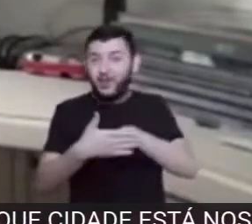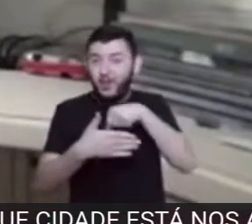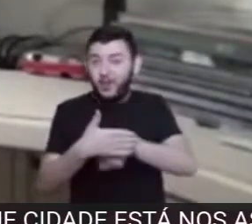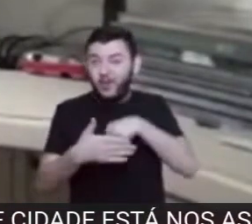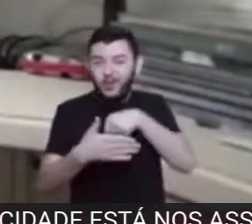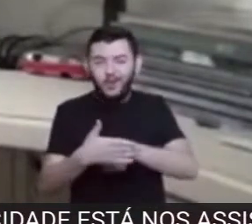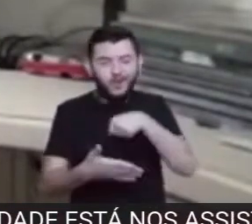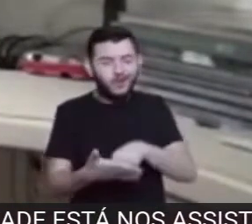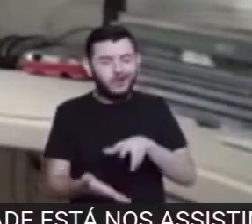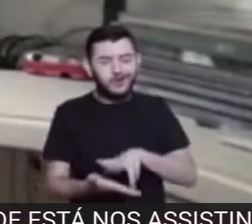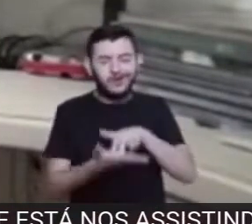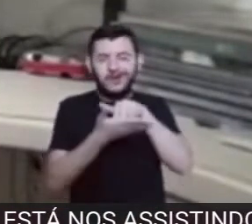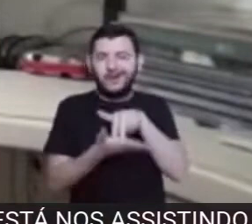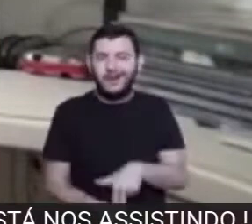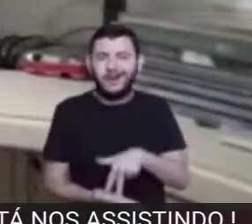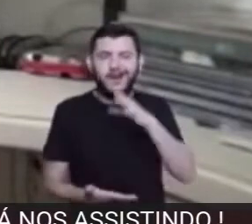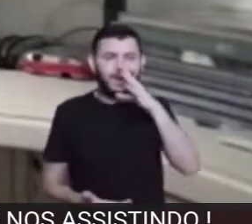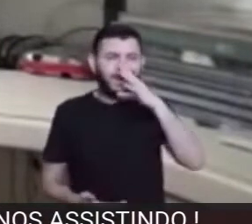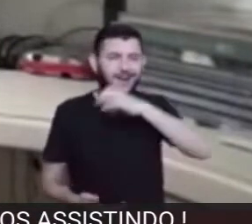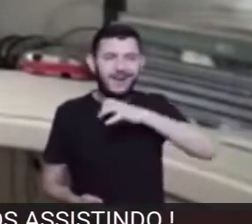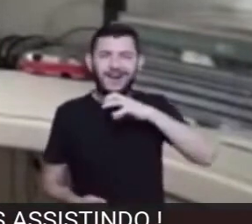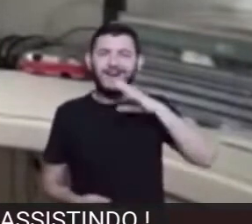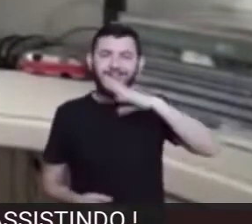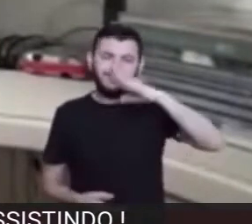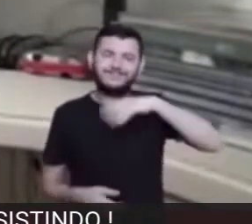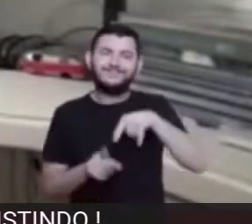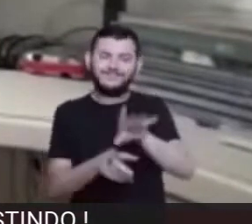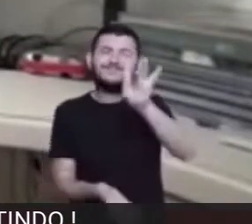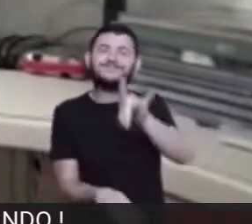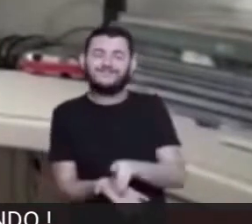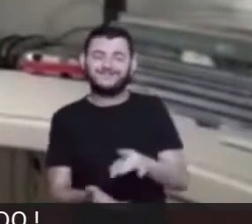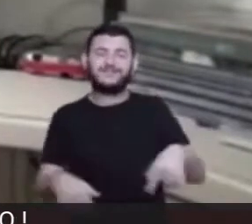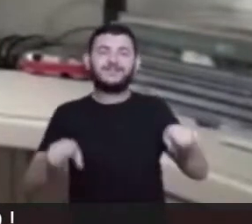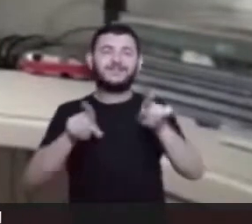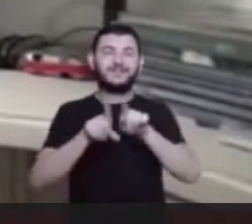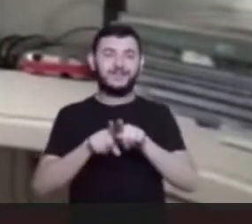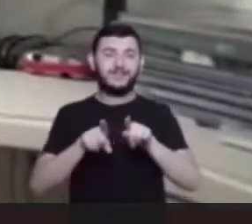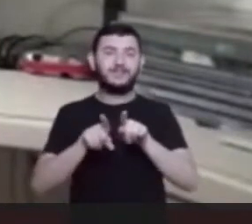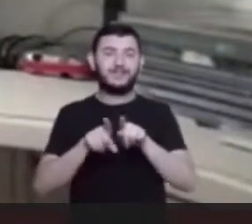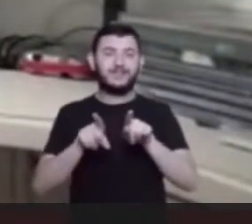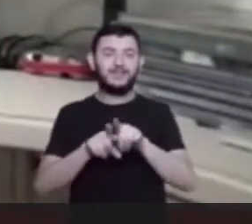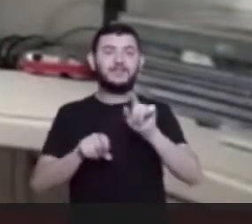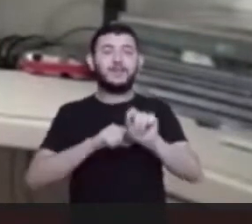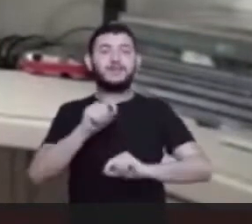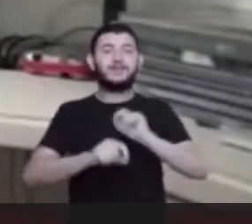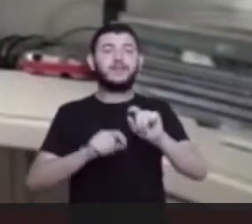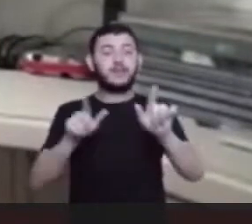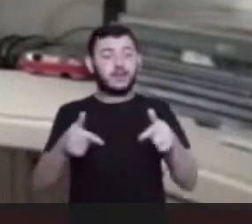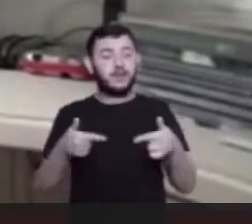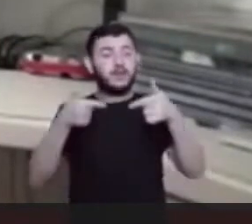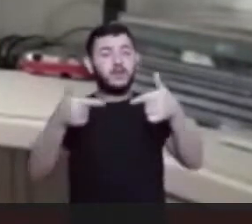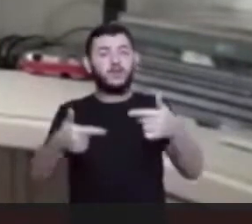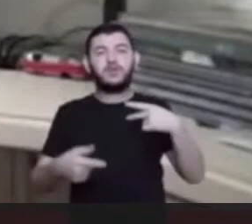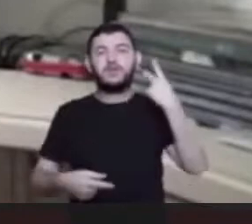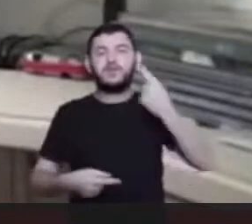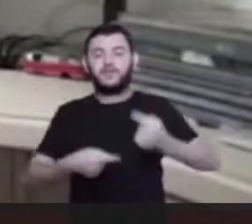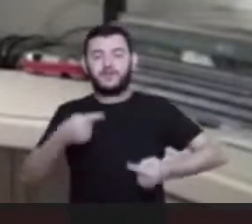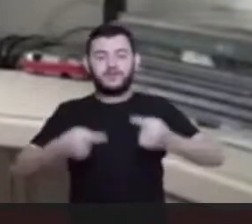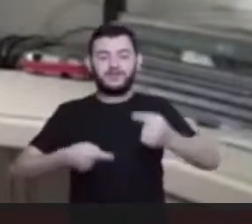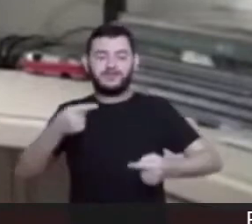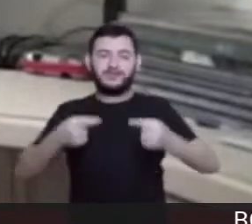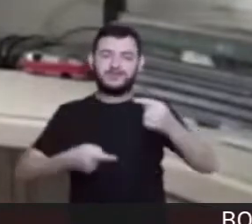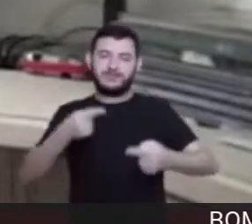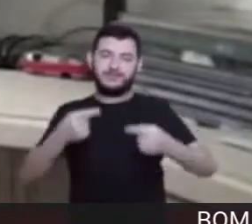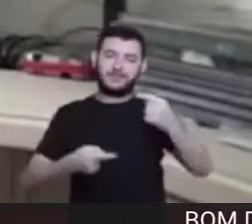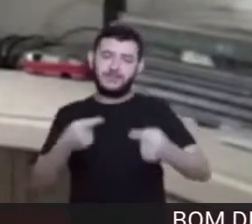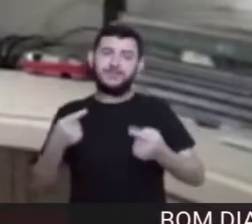em não transigir com a verdade. E também luta política da nossa militância e de todos aqueles que acreditaram que a